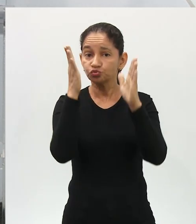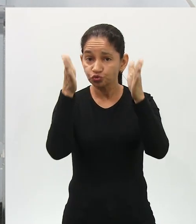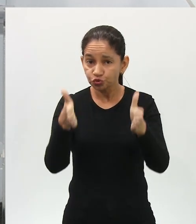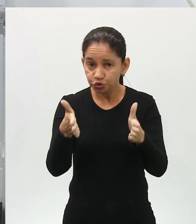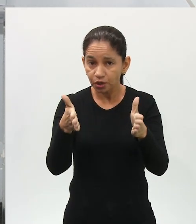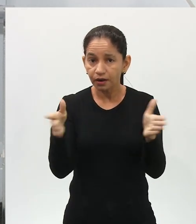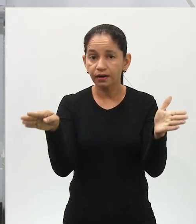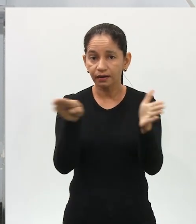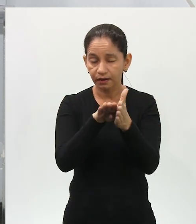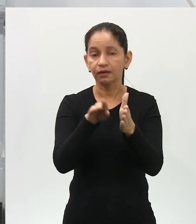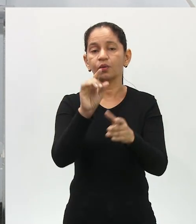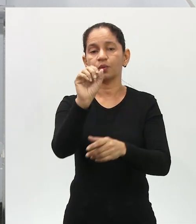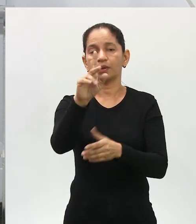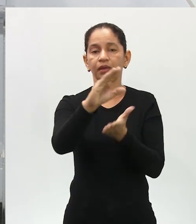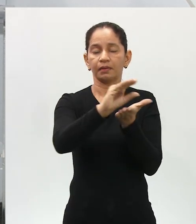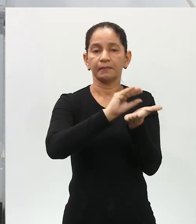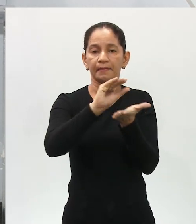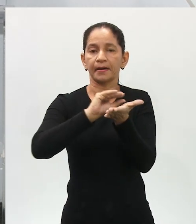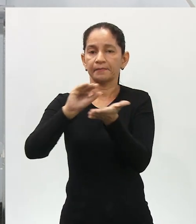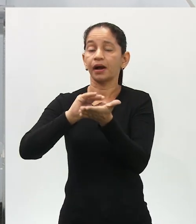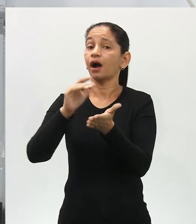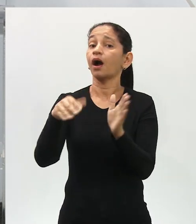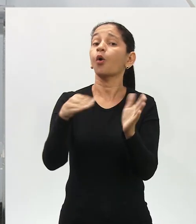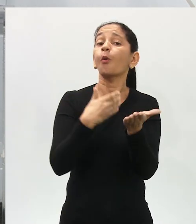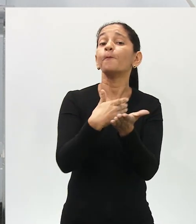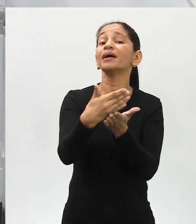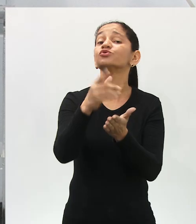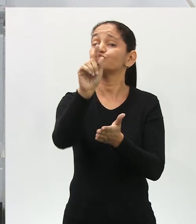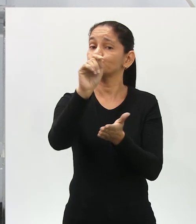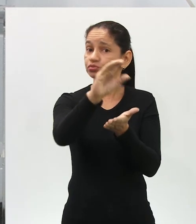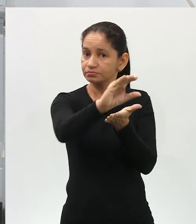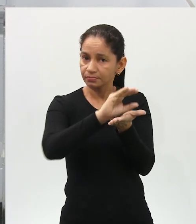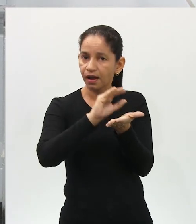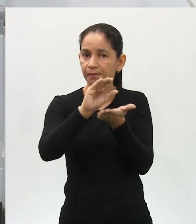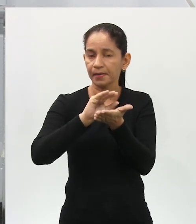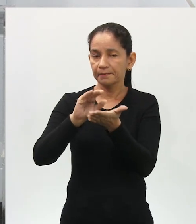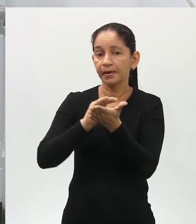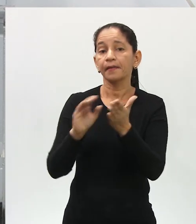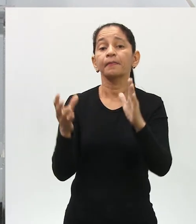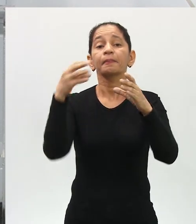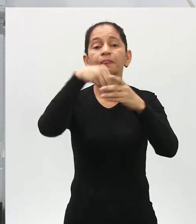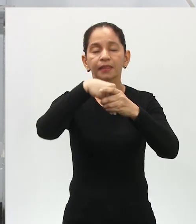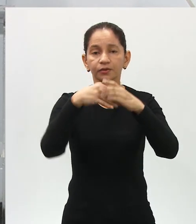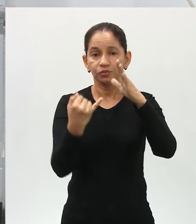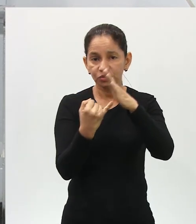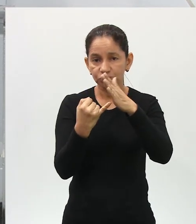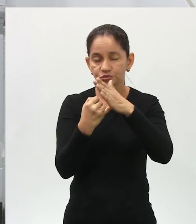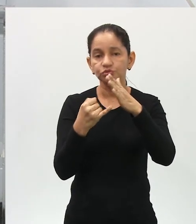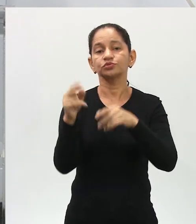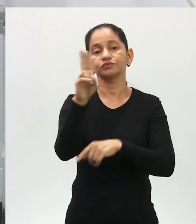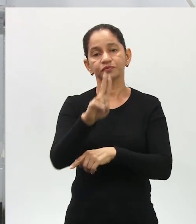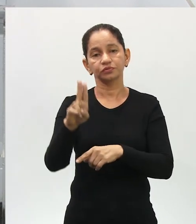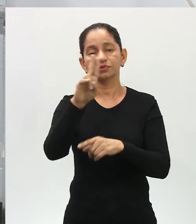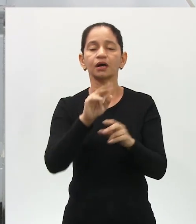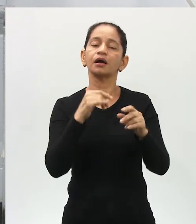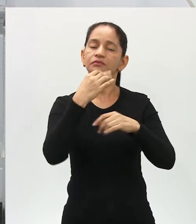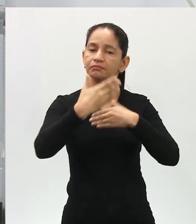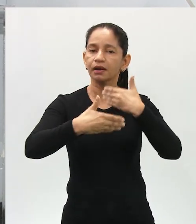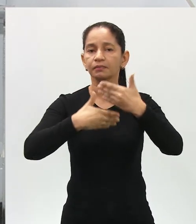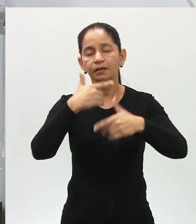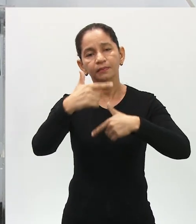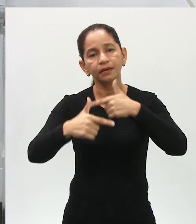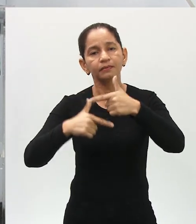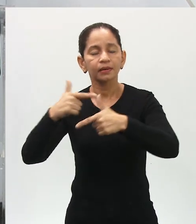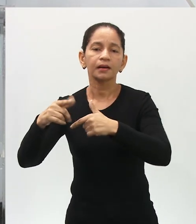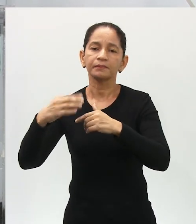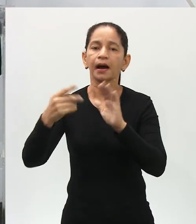governo começa a chegar as receitas, começa então a ser realizadas as despesas, e começa a chegar as receitas e